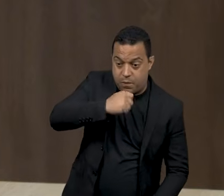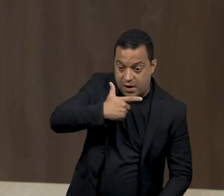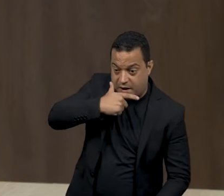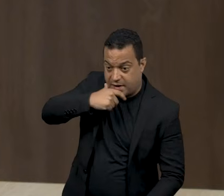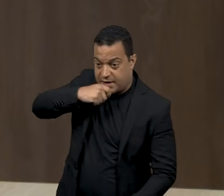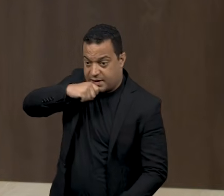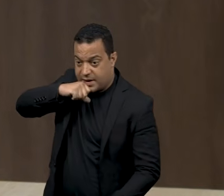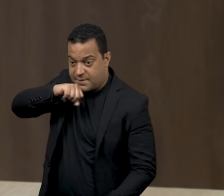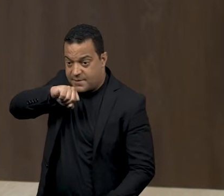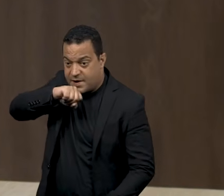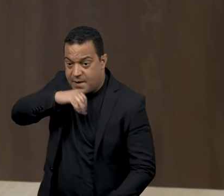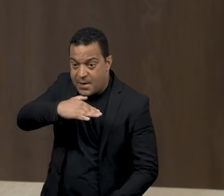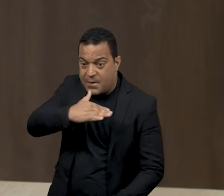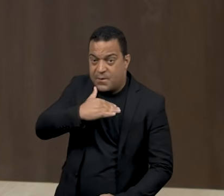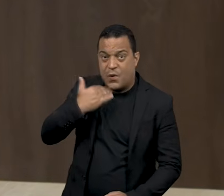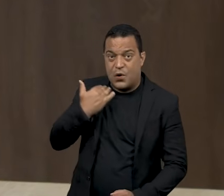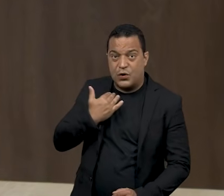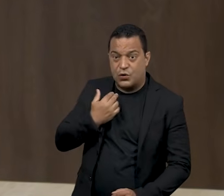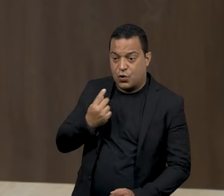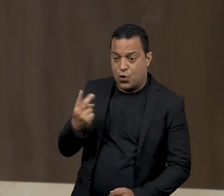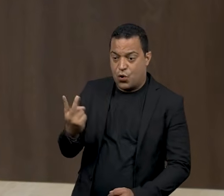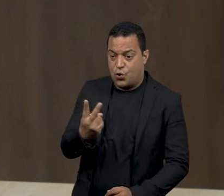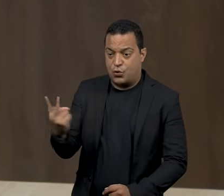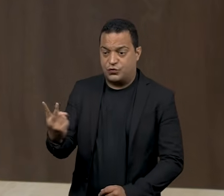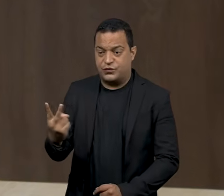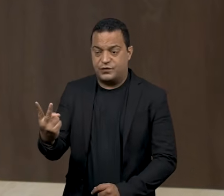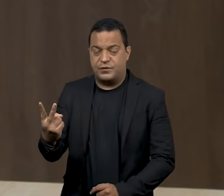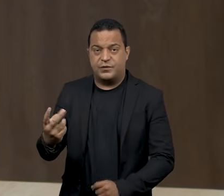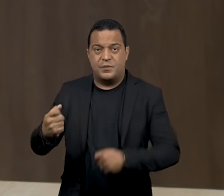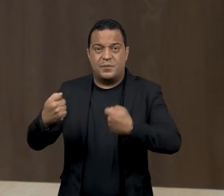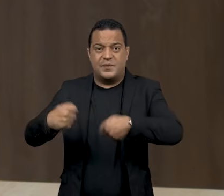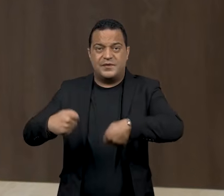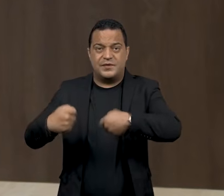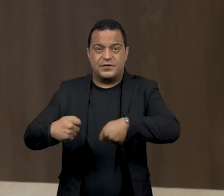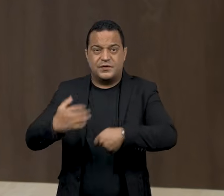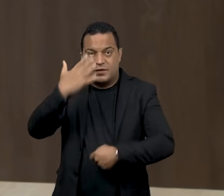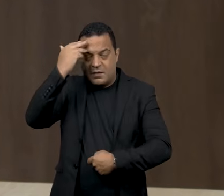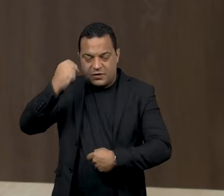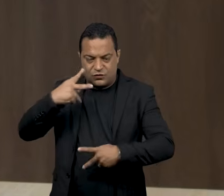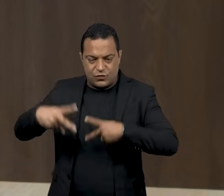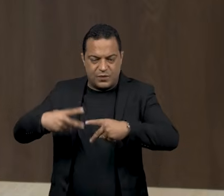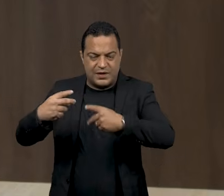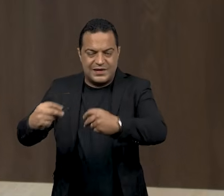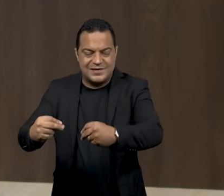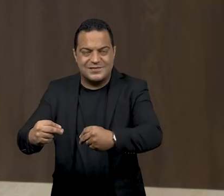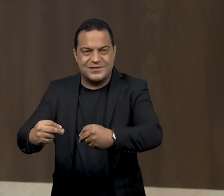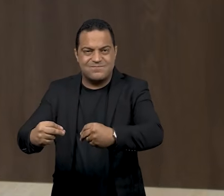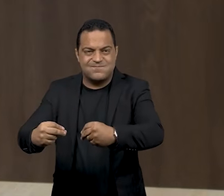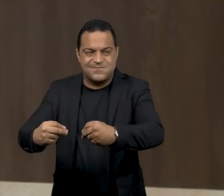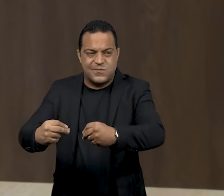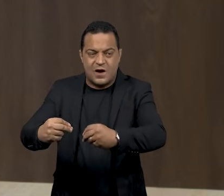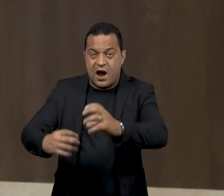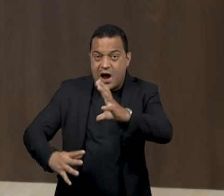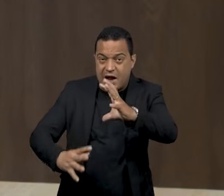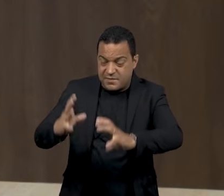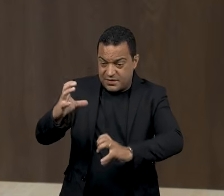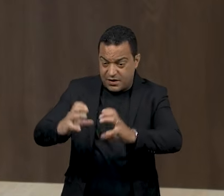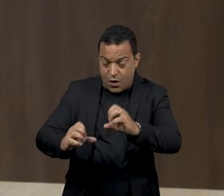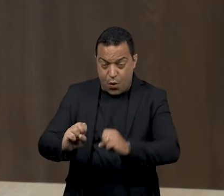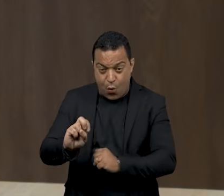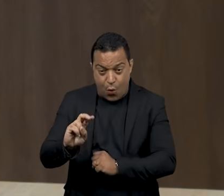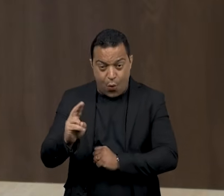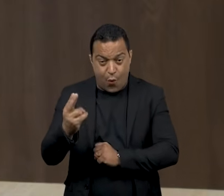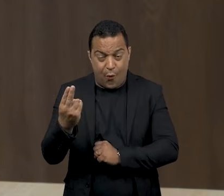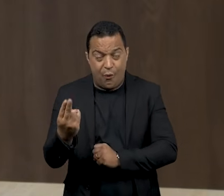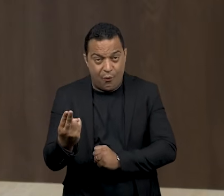ou a mãe falece, que tem que fazer um processo de inventário, isso gera muita contenda. Ou se não, contendas